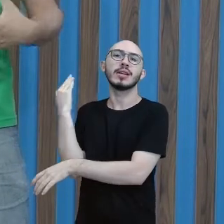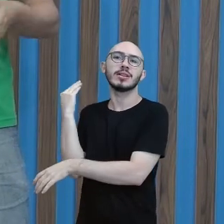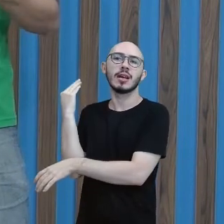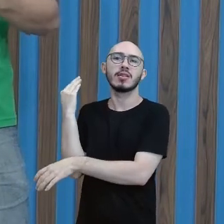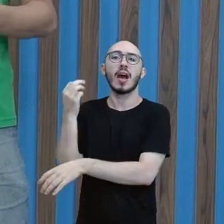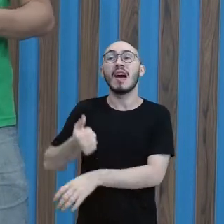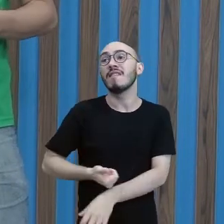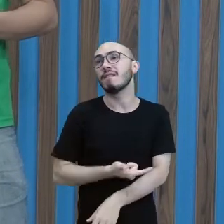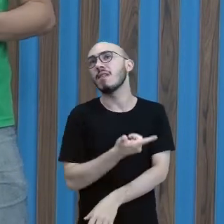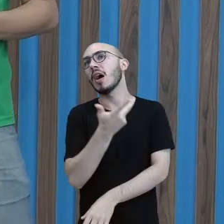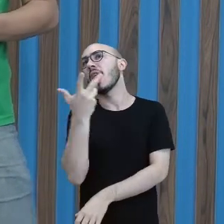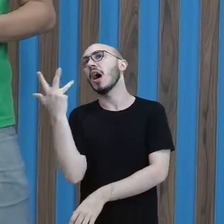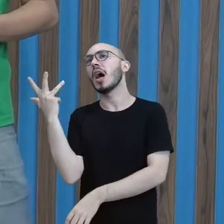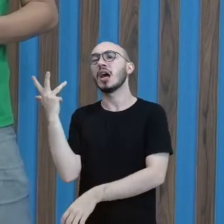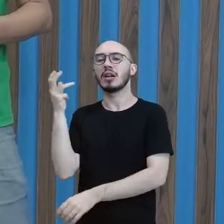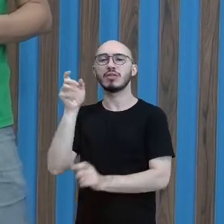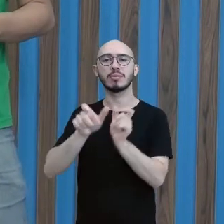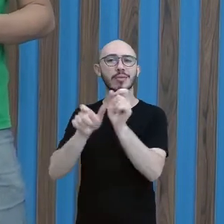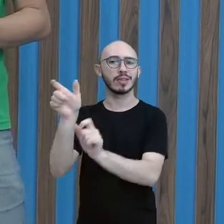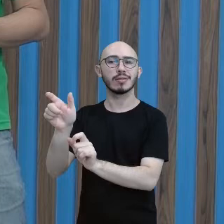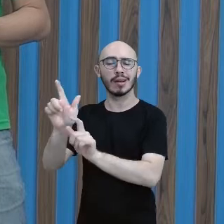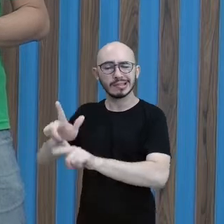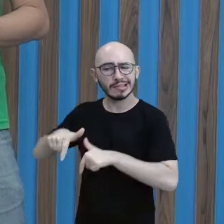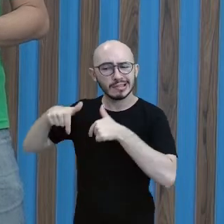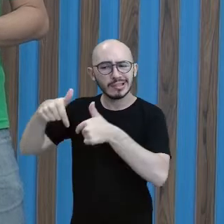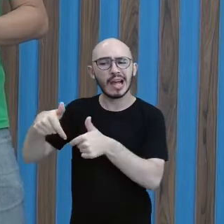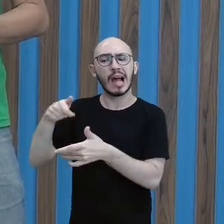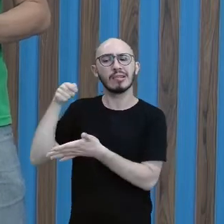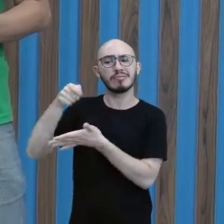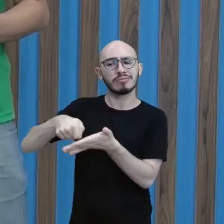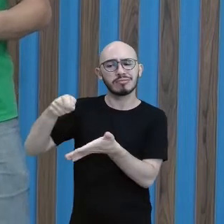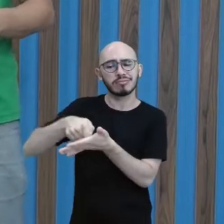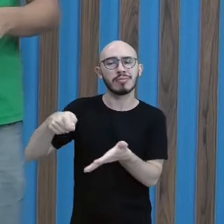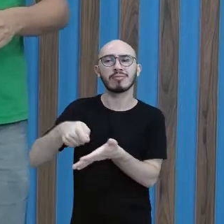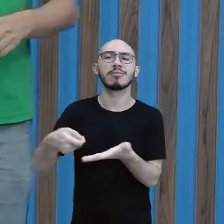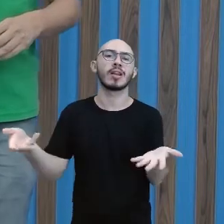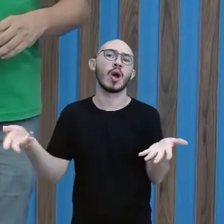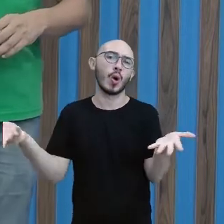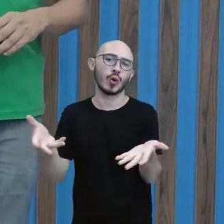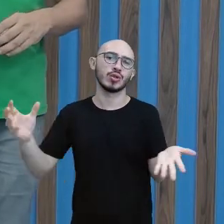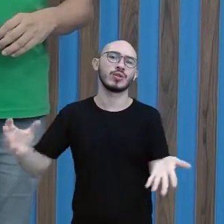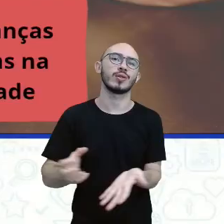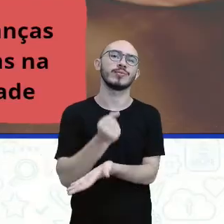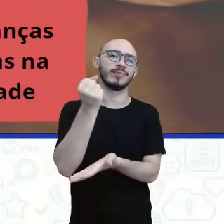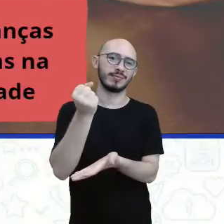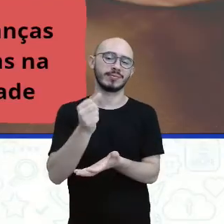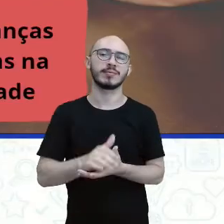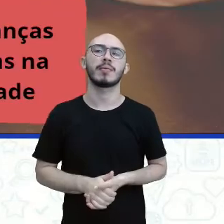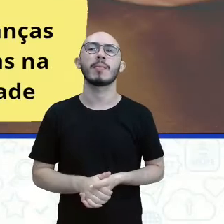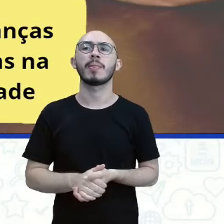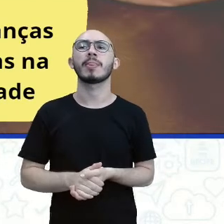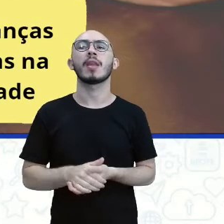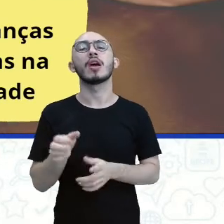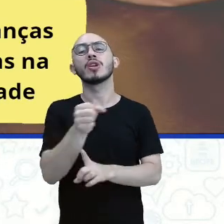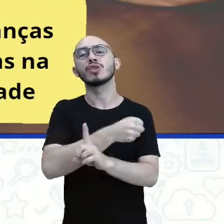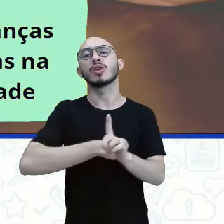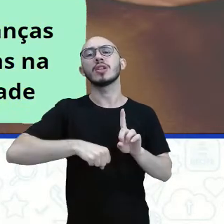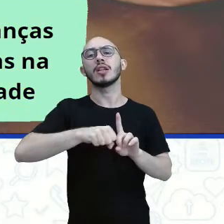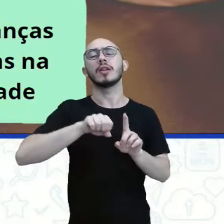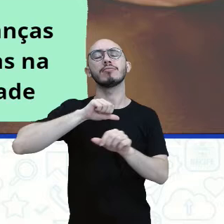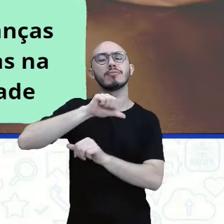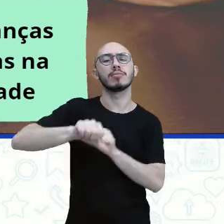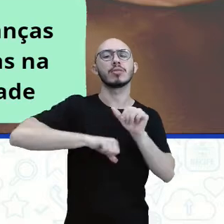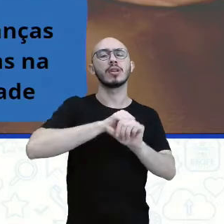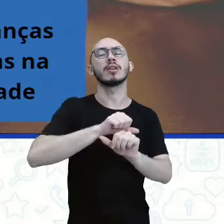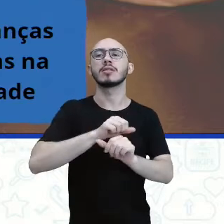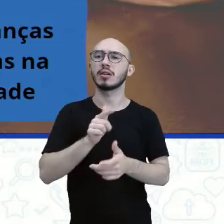muitos brigaram para que nós tivéssemos esses direitos assegurados. Outra coisa, as mudanças ocorridas na sociedade. Então, à medida